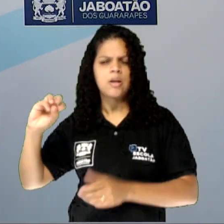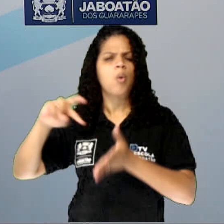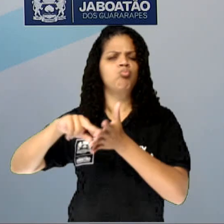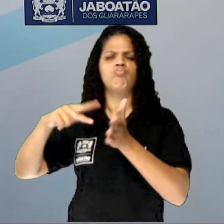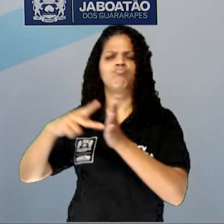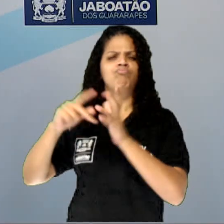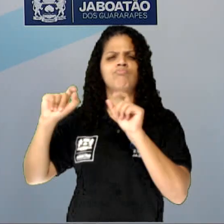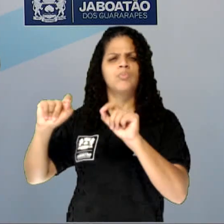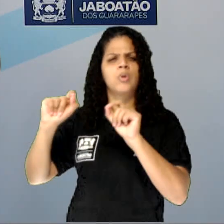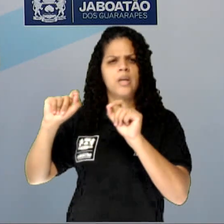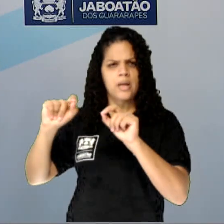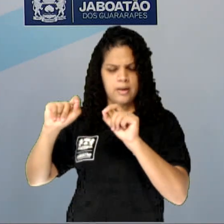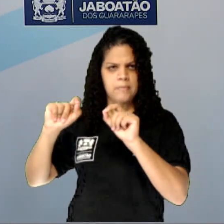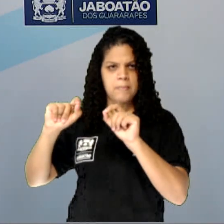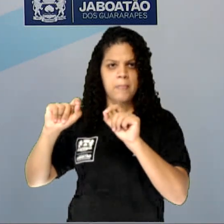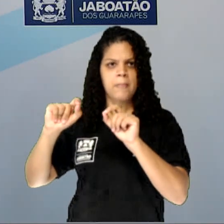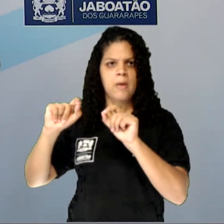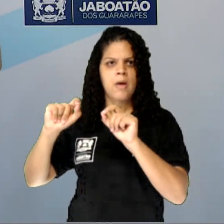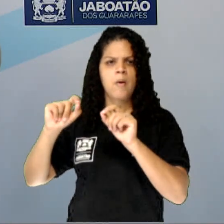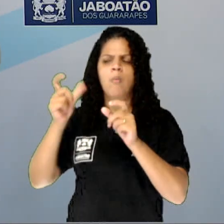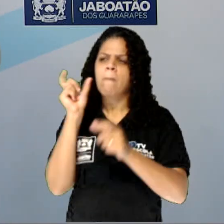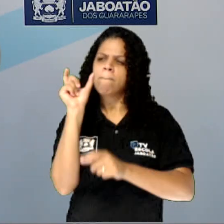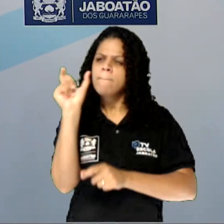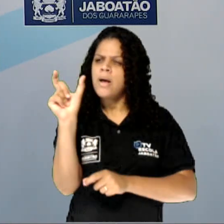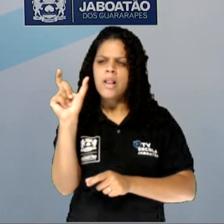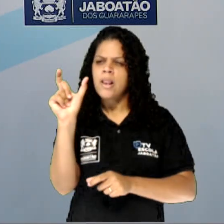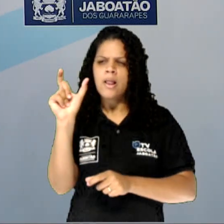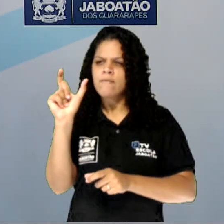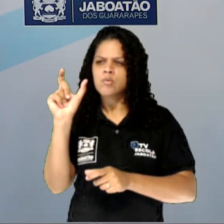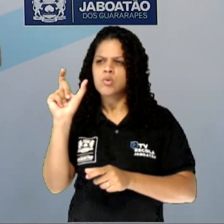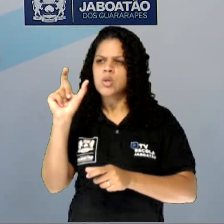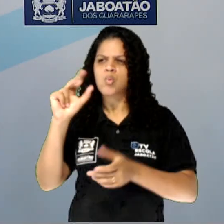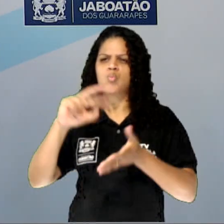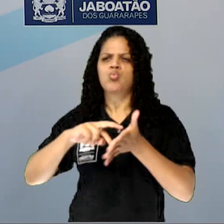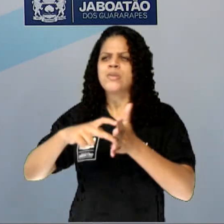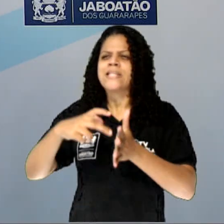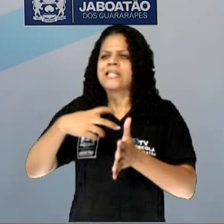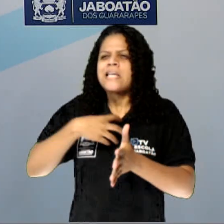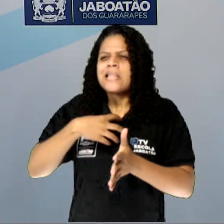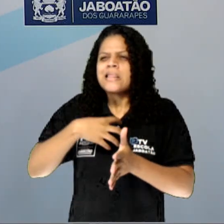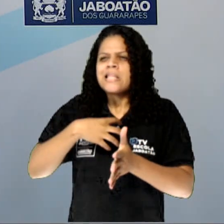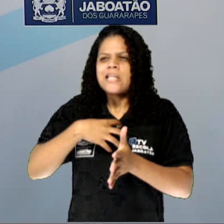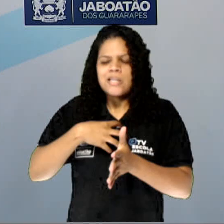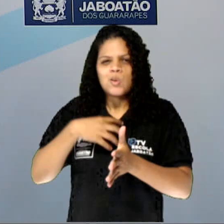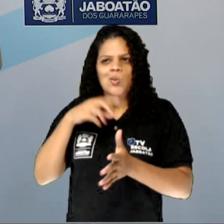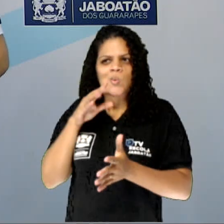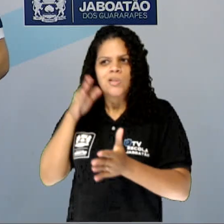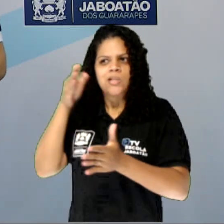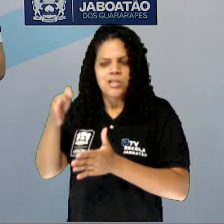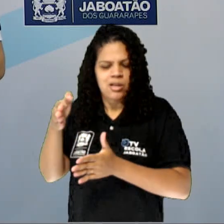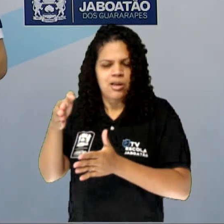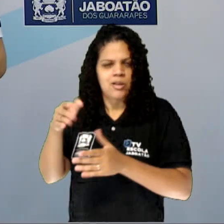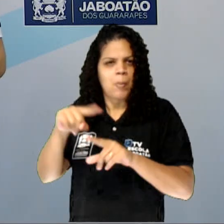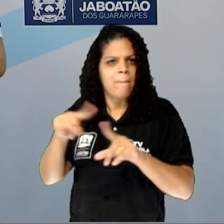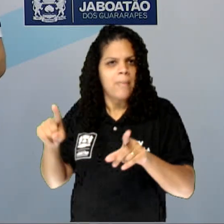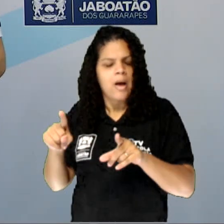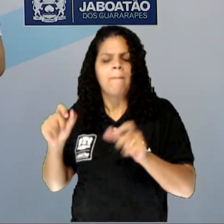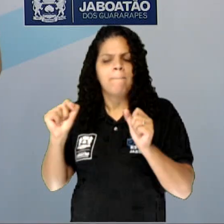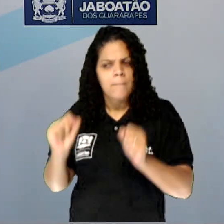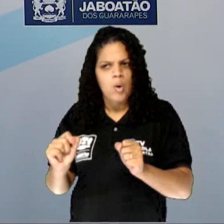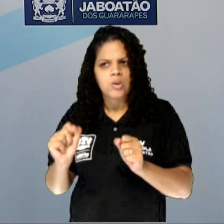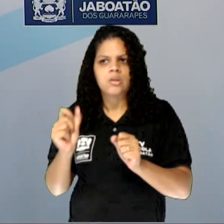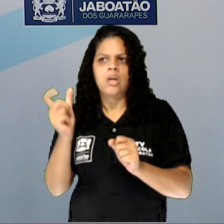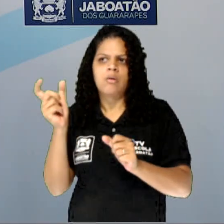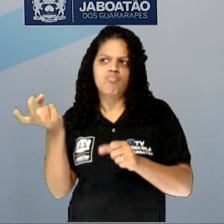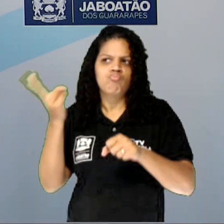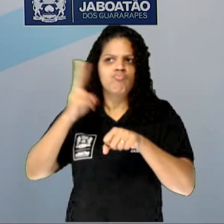é uma palavra que não tem um sentido específico. De acordo com o contexto, ela pode ter um valor ou outro. E